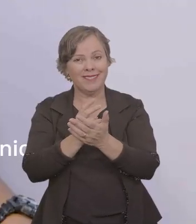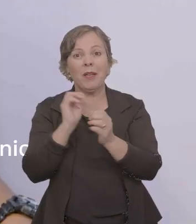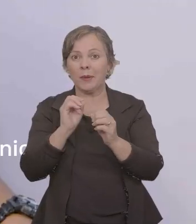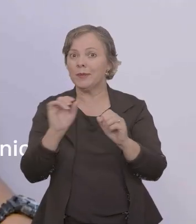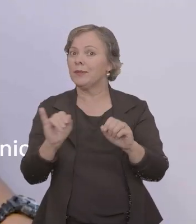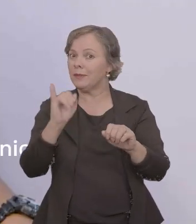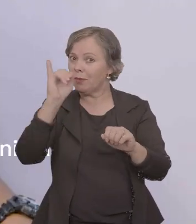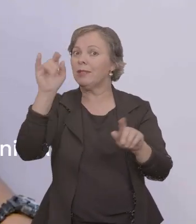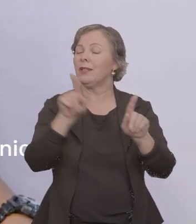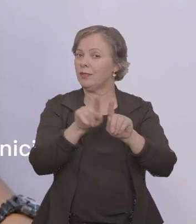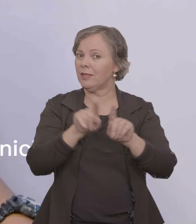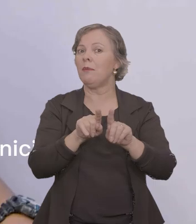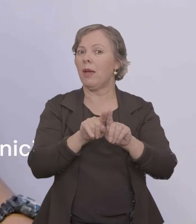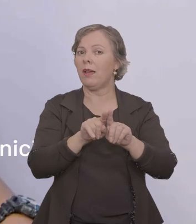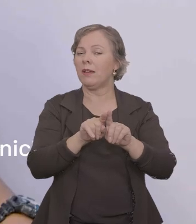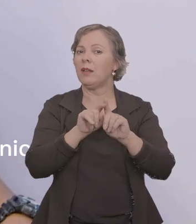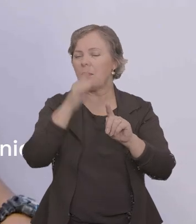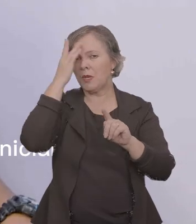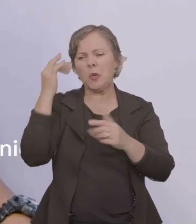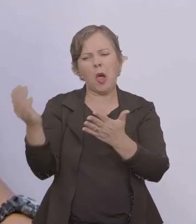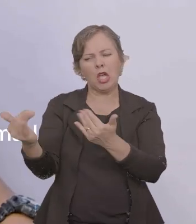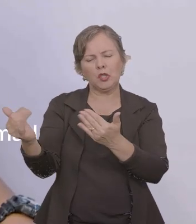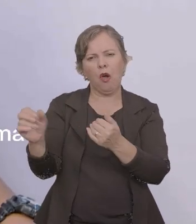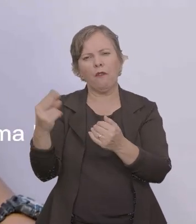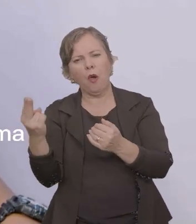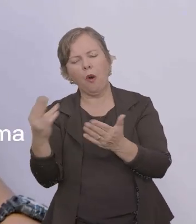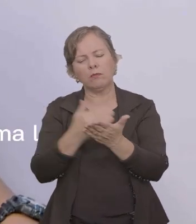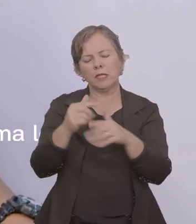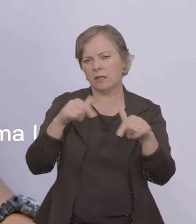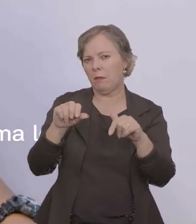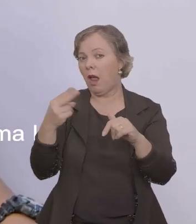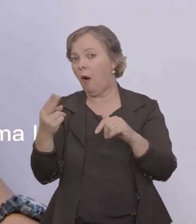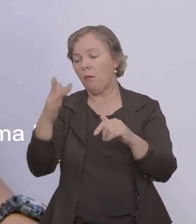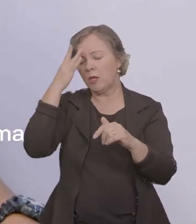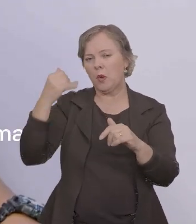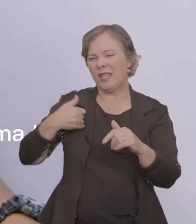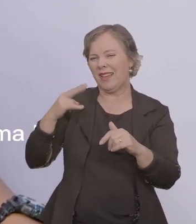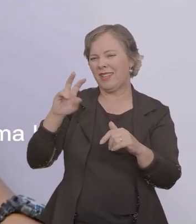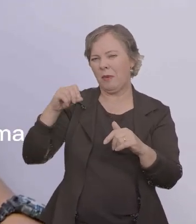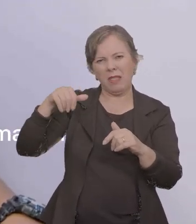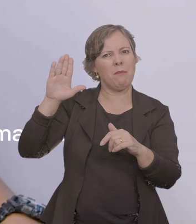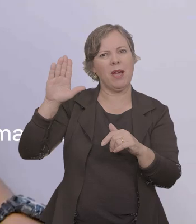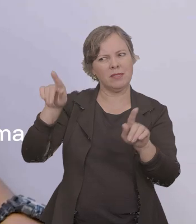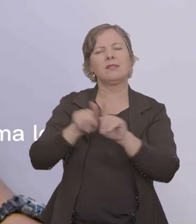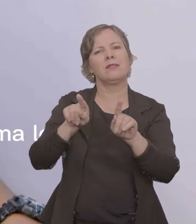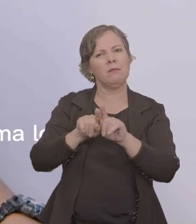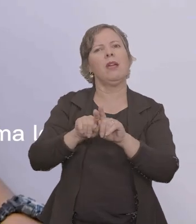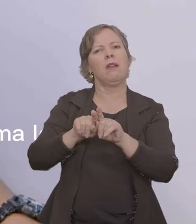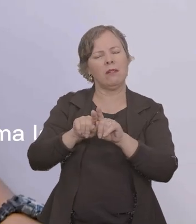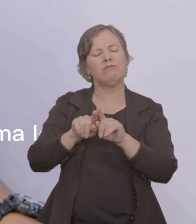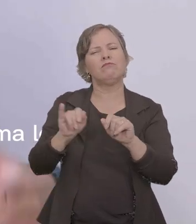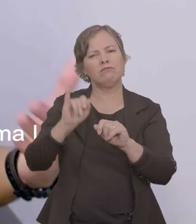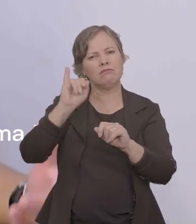uma regrinha de ouro, gente. Tanto para um perfil que está iniciando a sua vida profissional, quanto para aqueles que já estão em uma longa